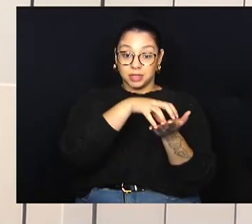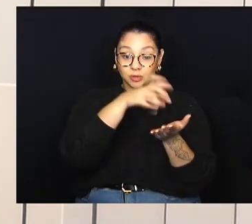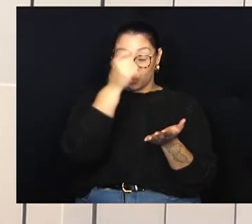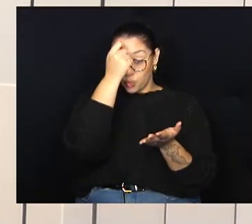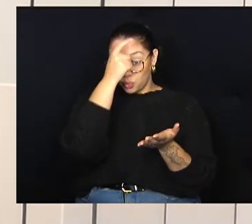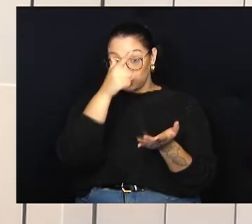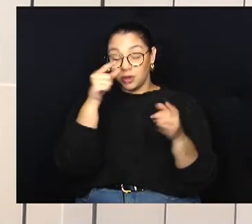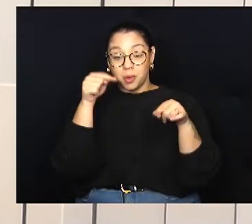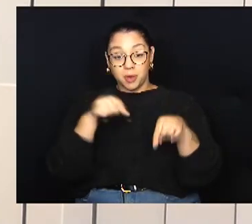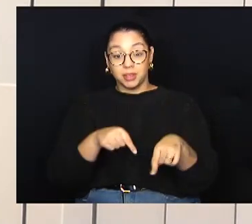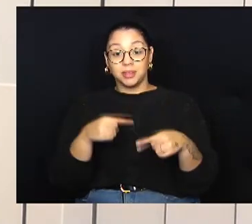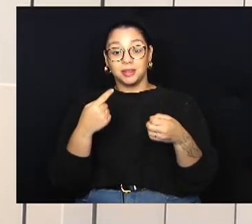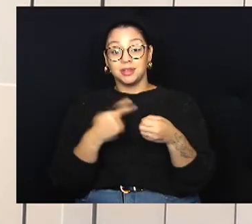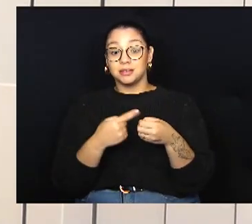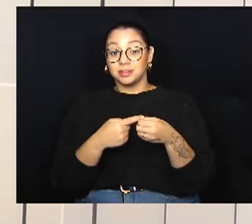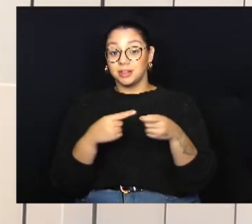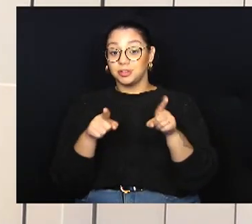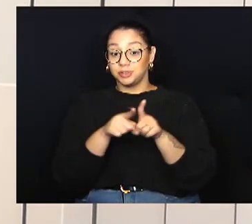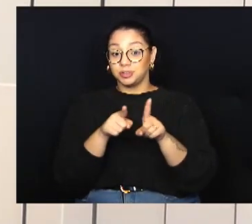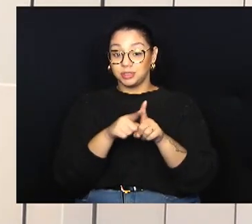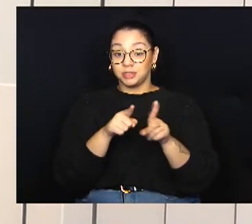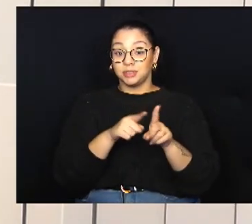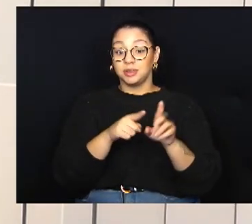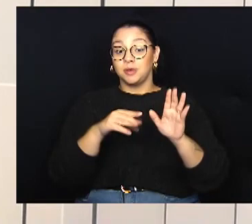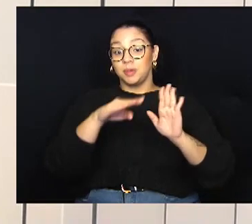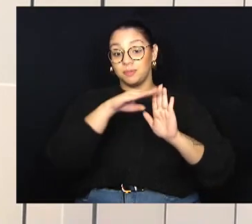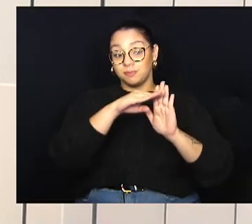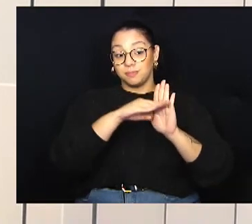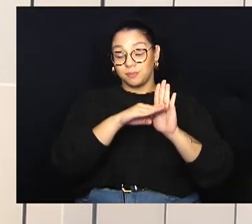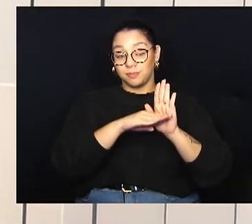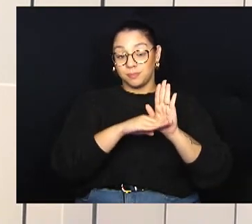a regulamentação da Lei Paulo Gustavo.